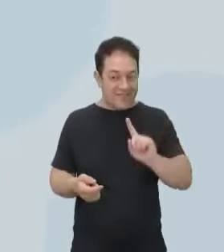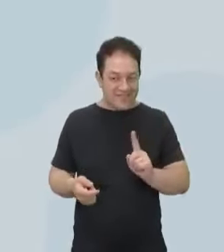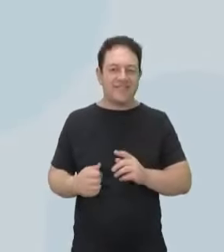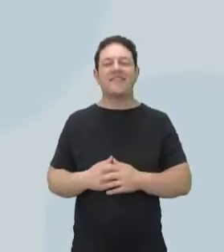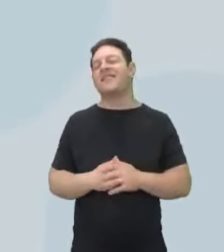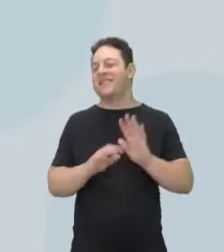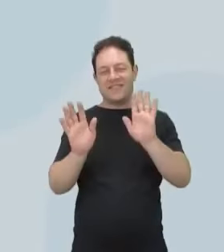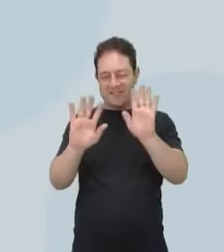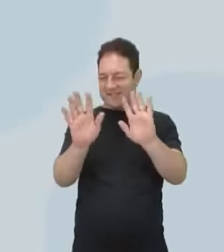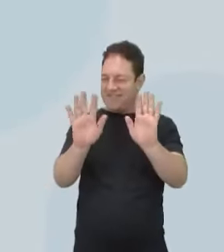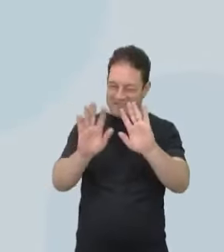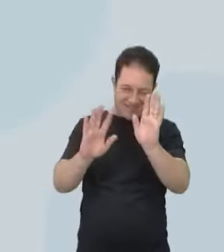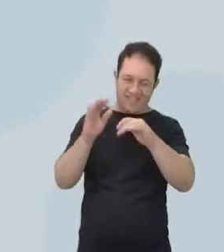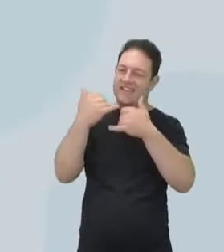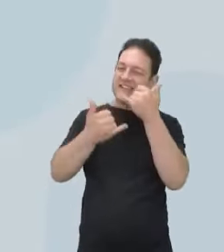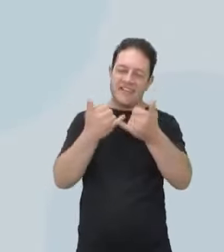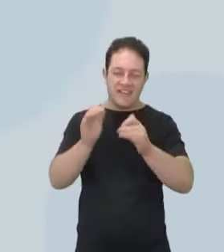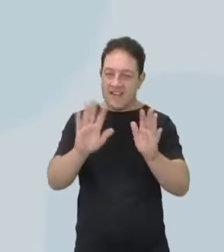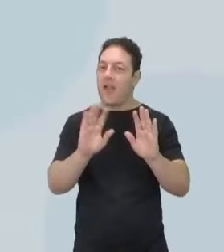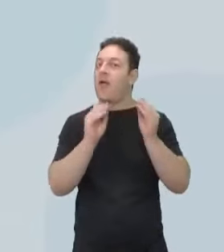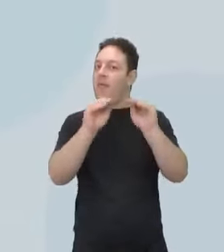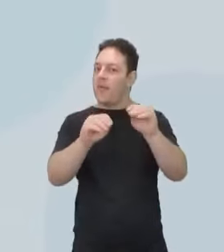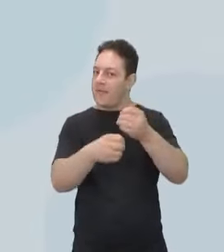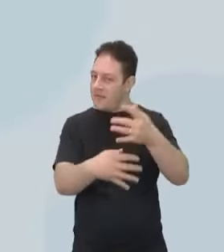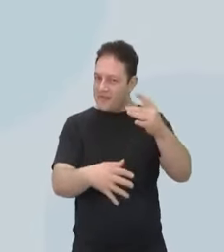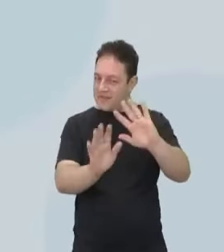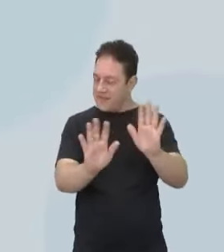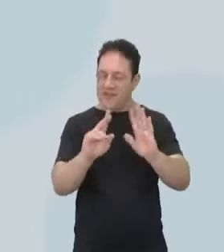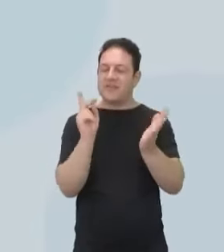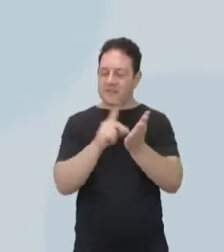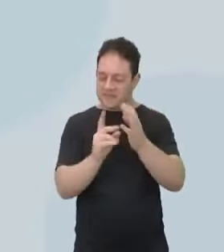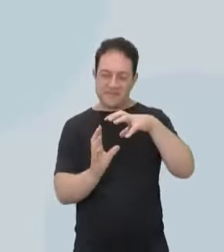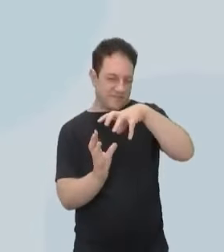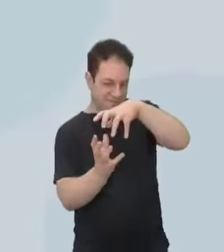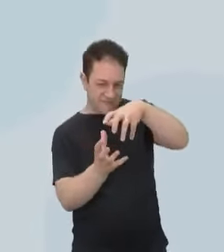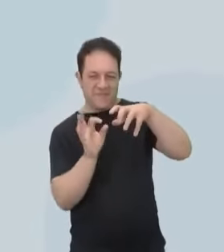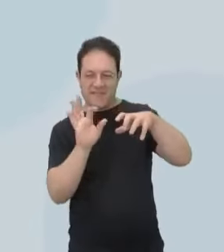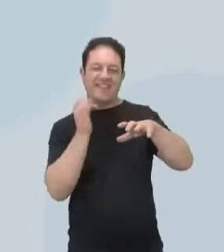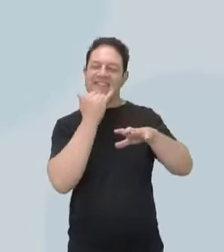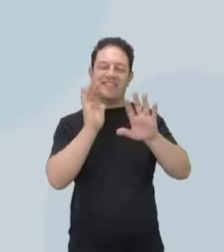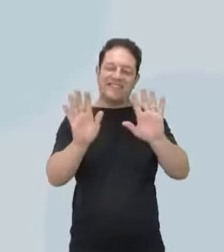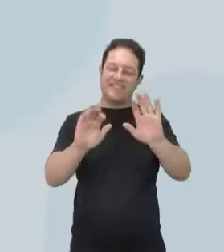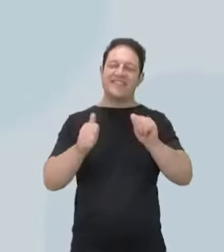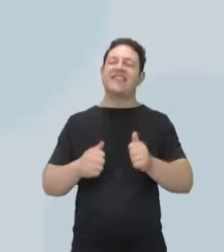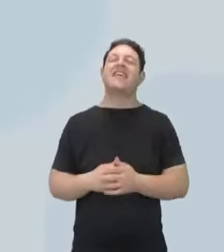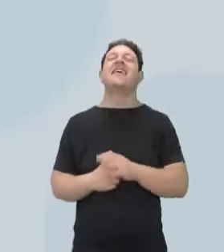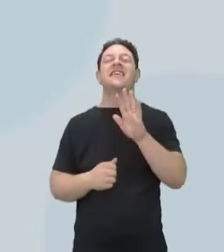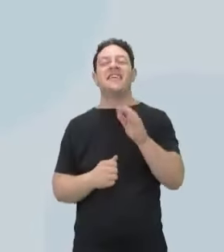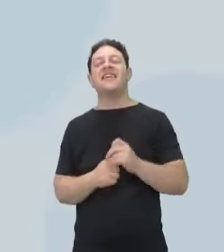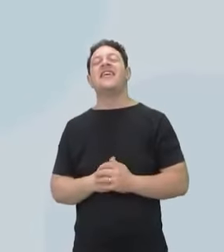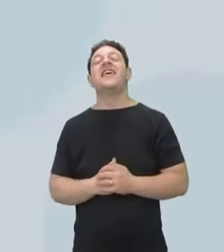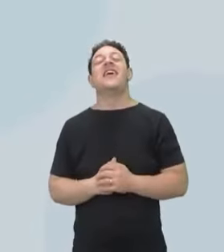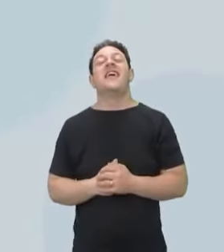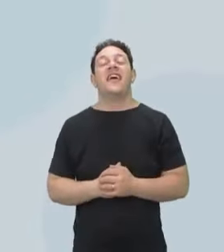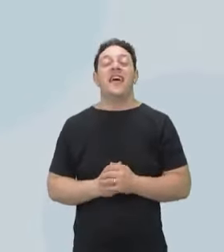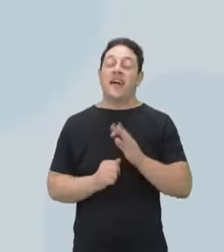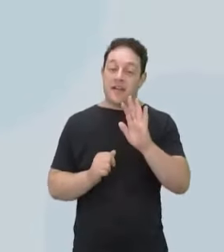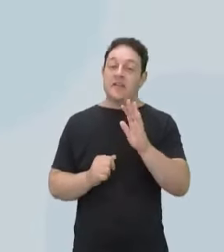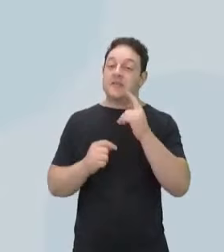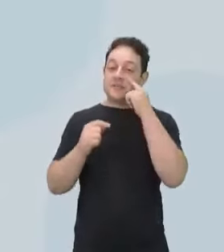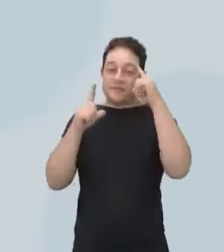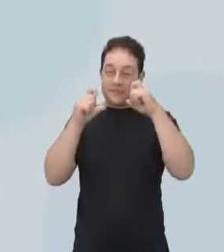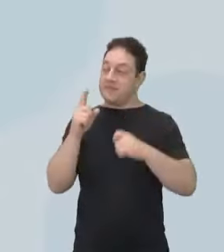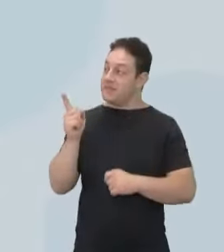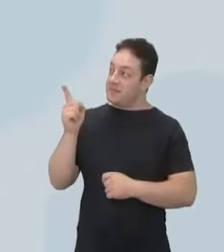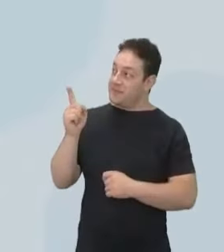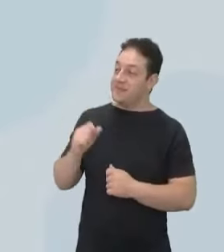Pessoal, sem polêmica, não ponham no chat essa parte, tá? Não vem ao caso. Mas vamos lá. Nessa imagem